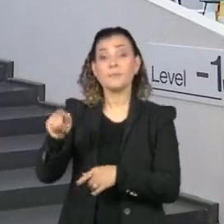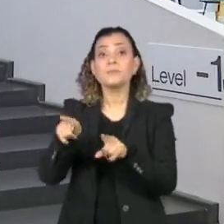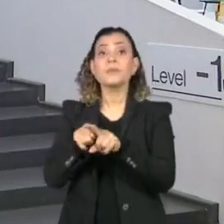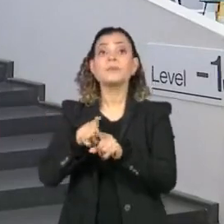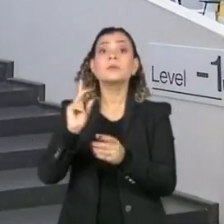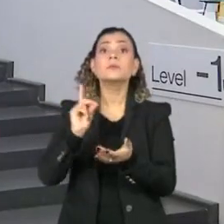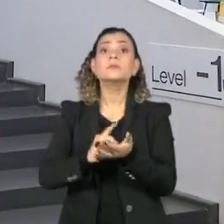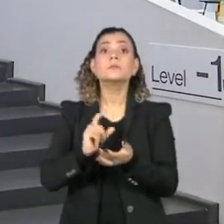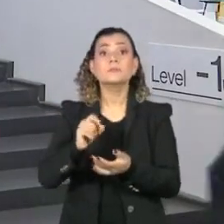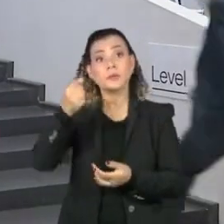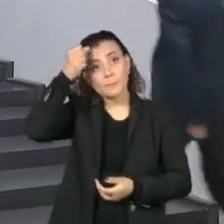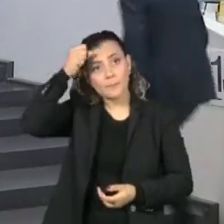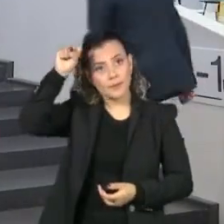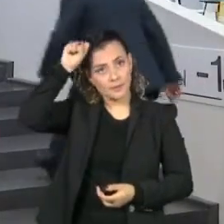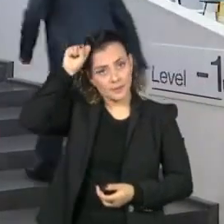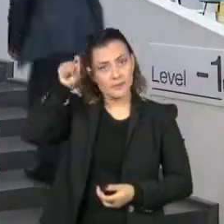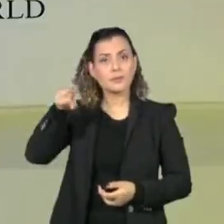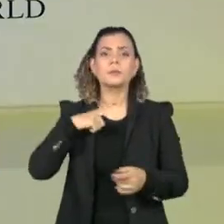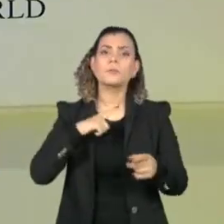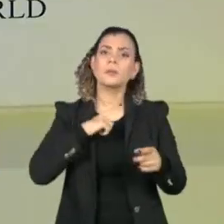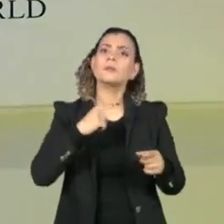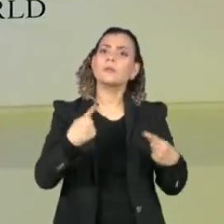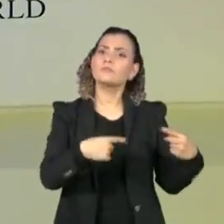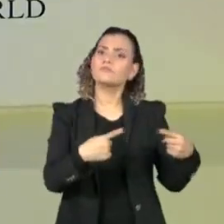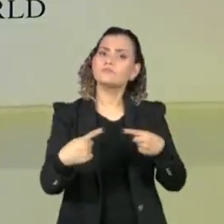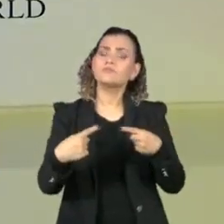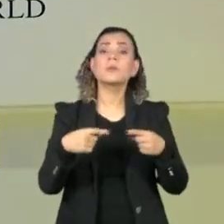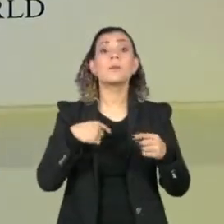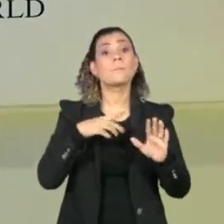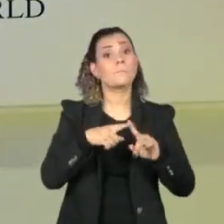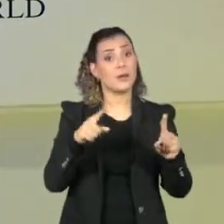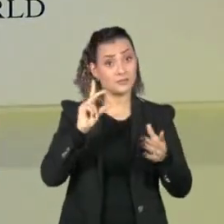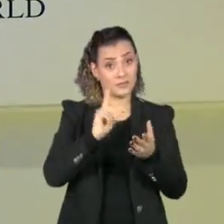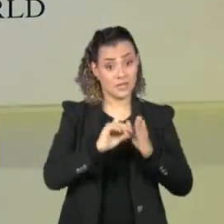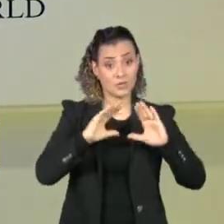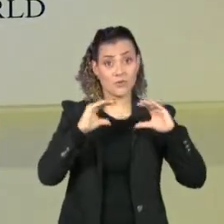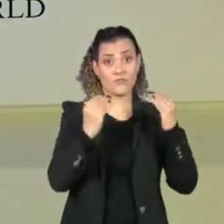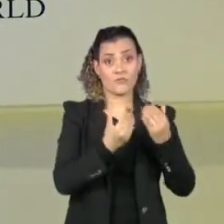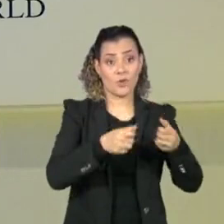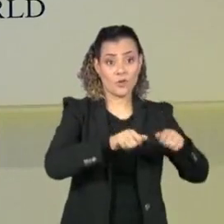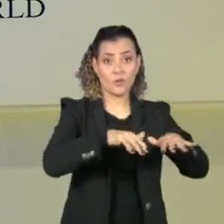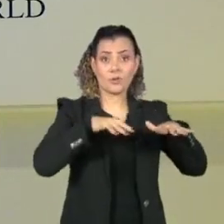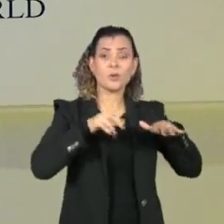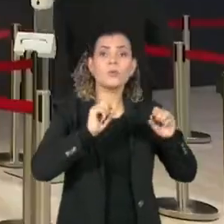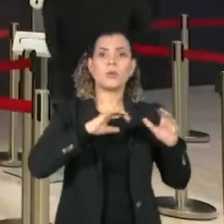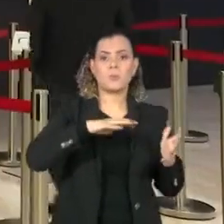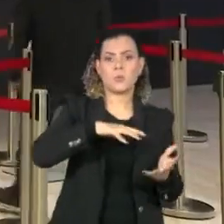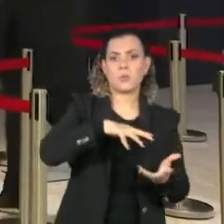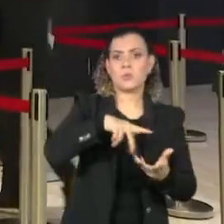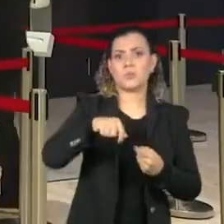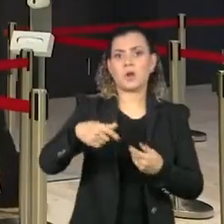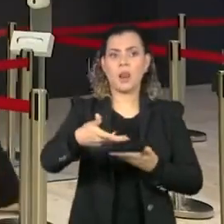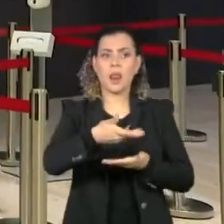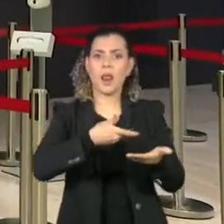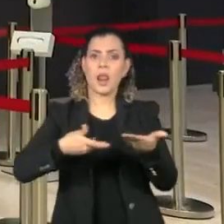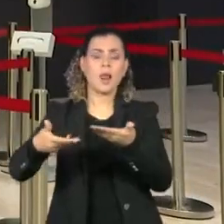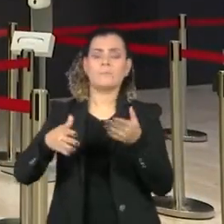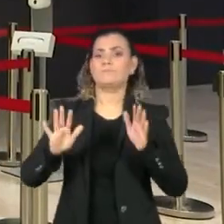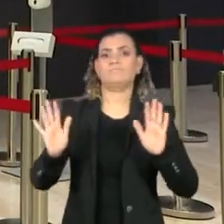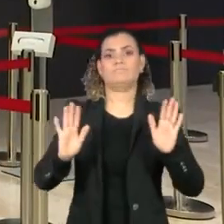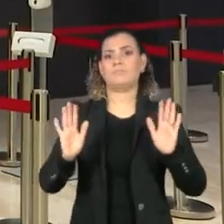enxerga uma mudança de foco da voz pode ter deixado de ser um espaço da globalização e do